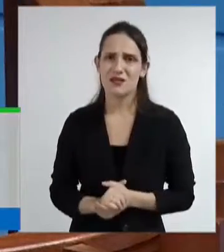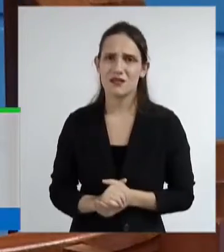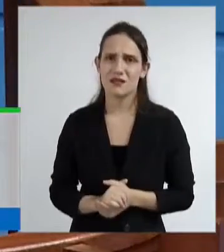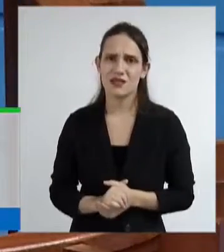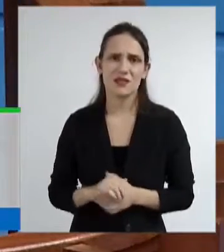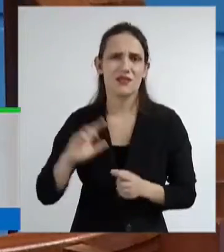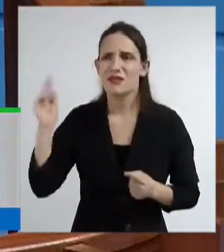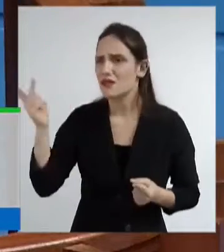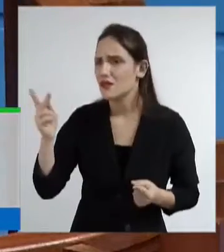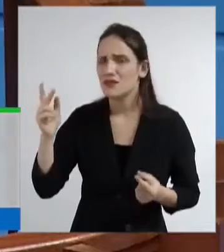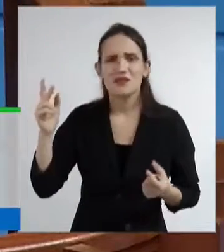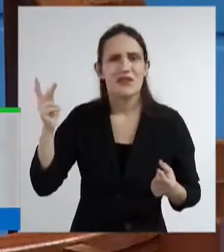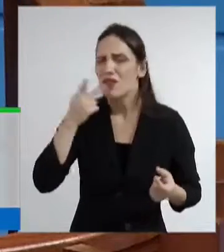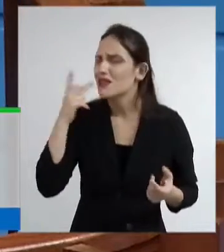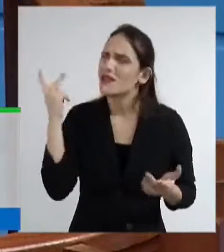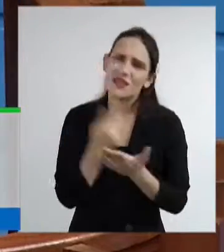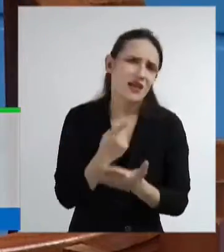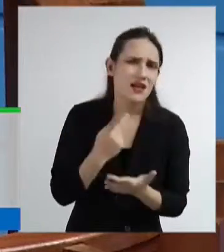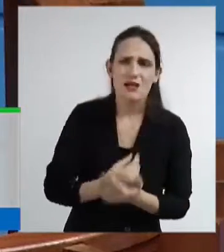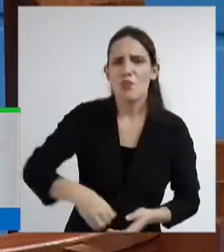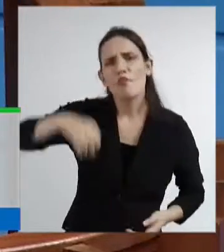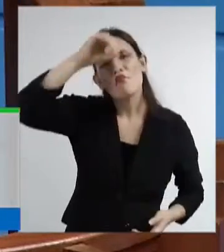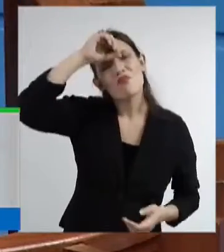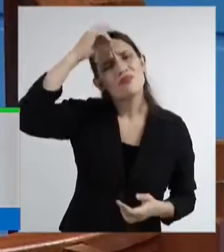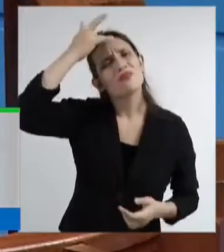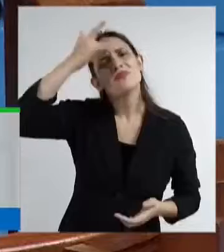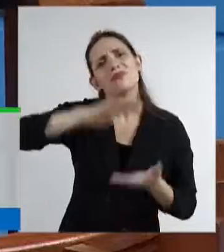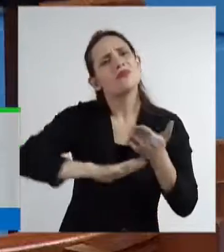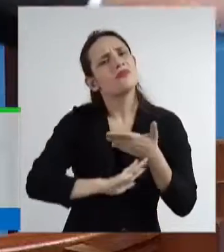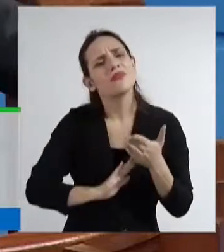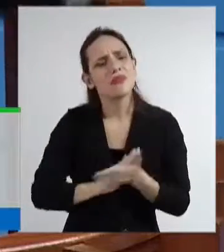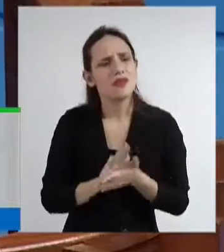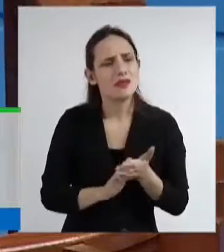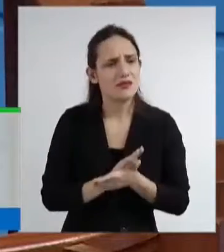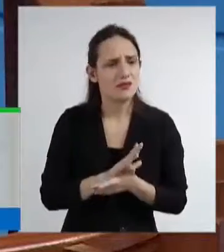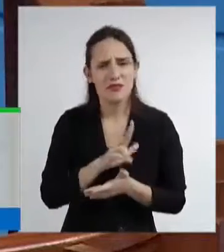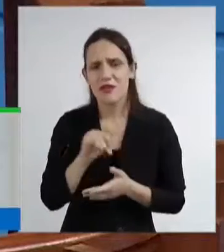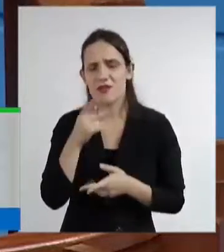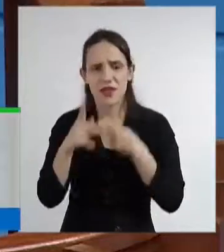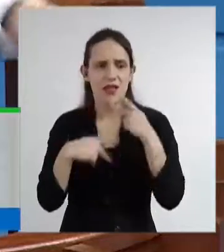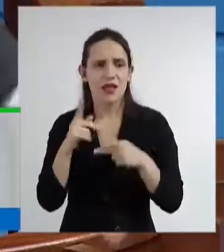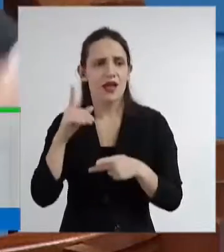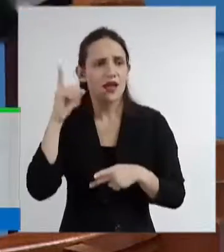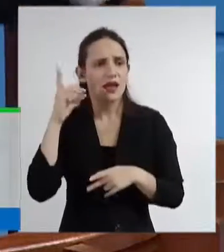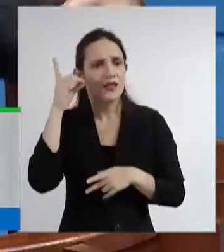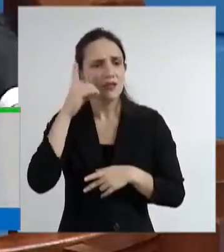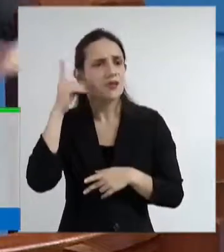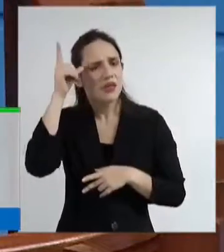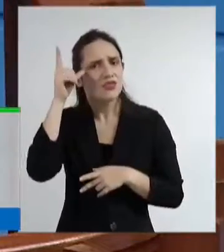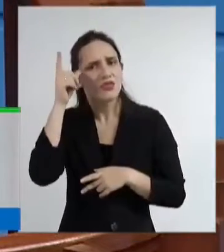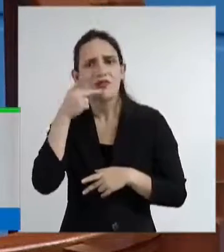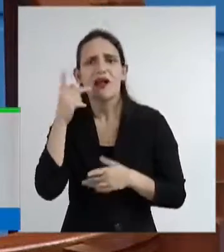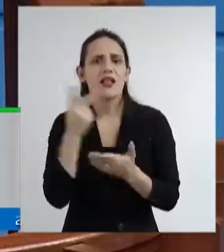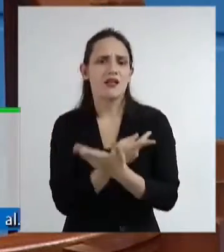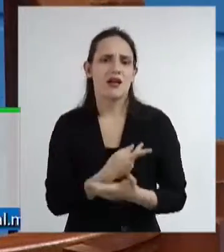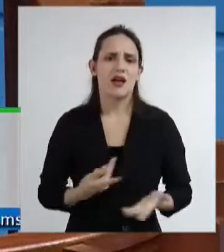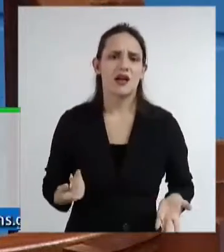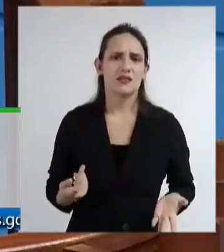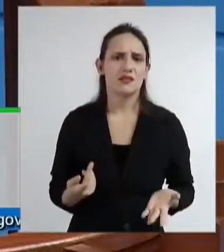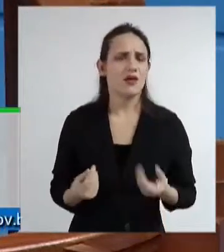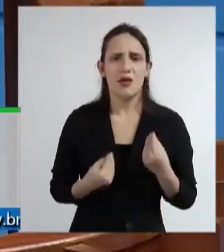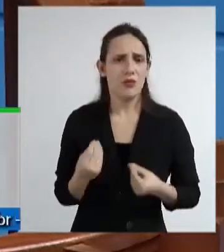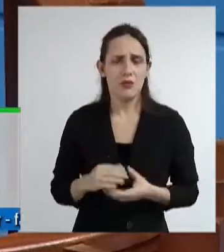mostrando também desinformado das coisas. Daqui a pouco ele vai falar lá: o deputado Lídio Lopes do Mato Grosso do Sul falou isso, o senhor não